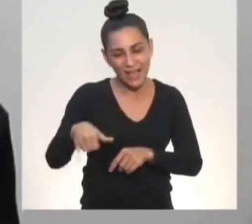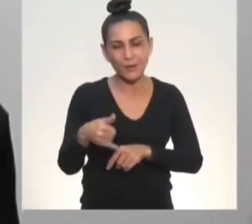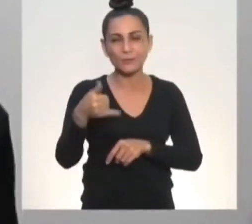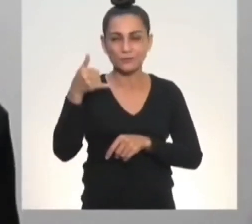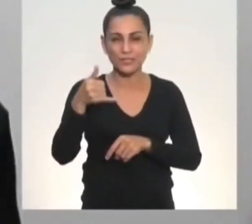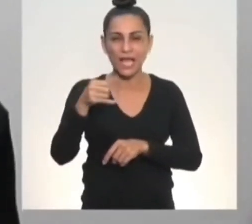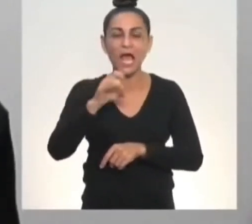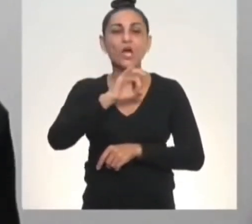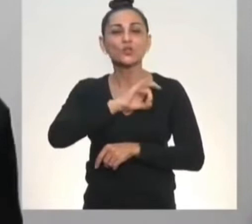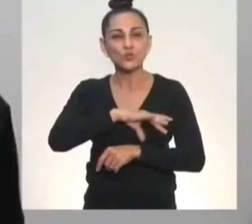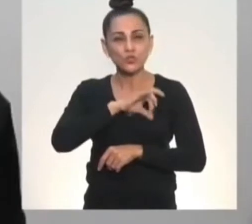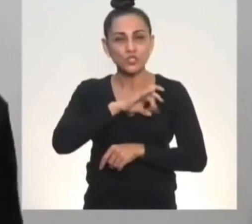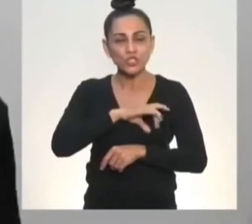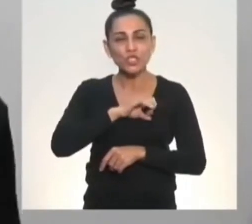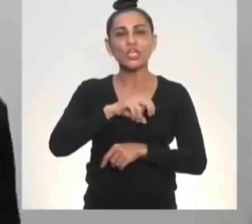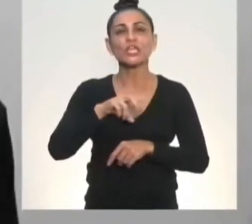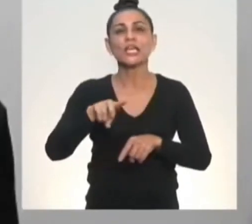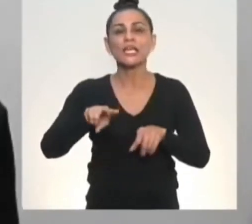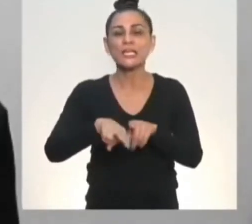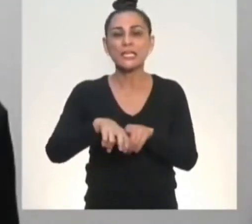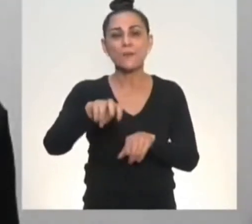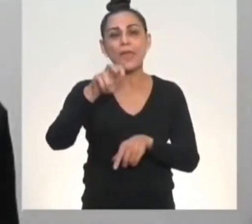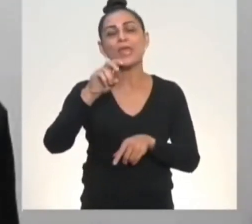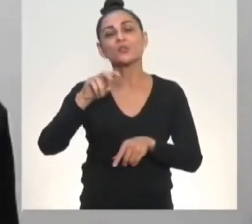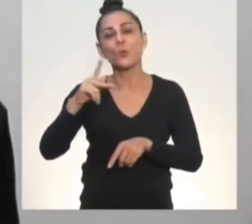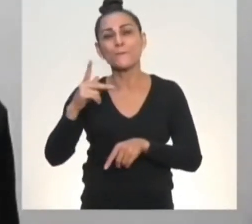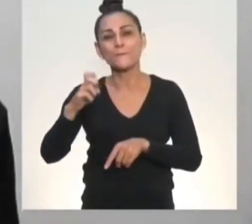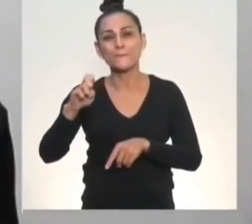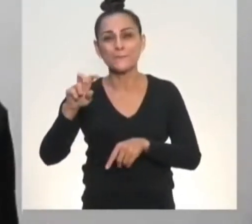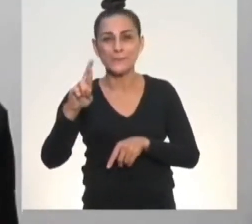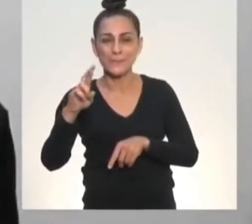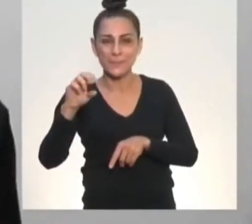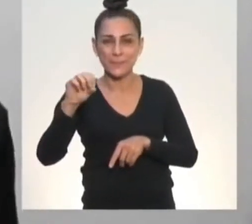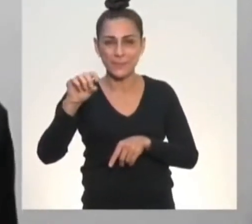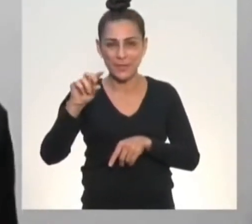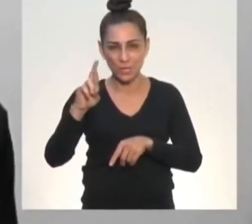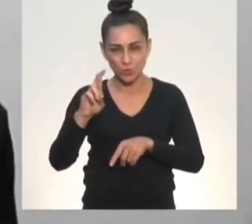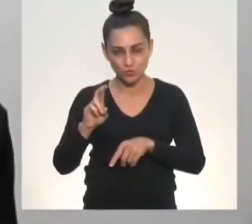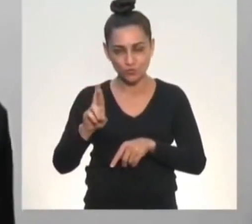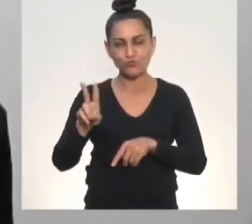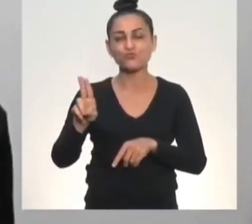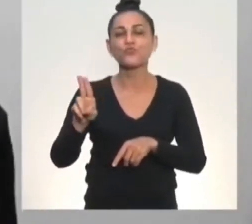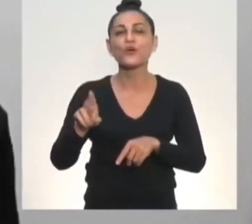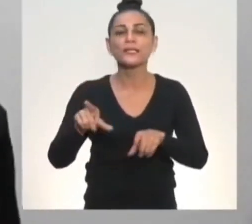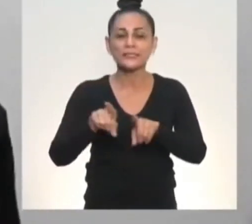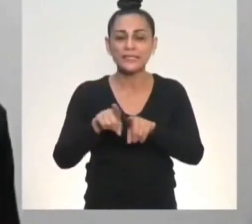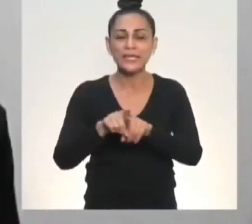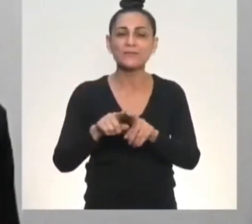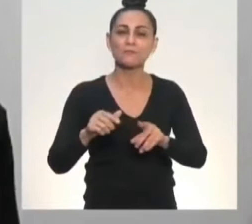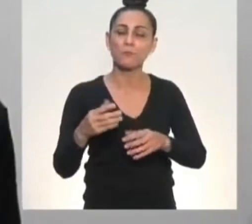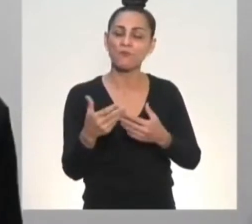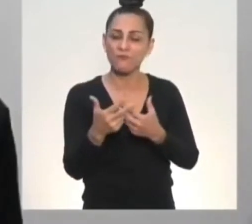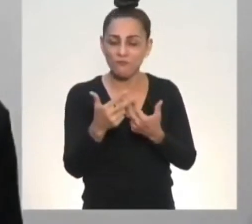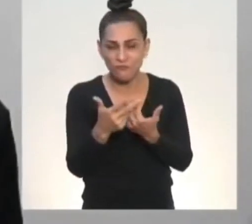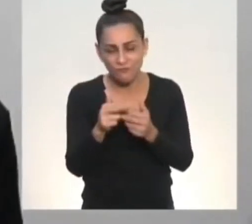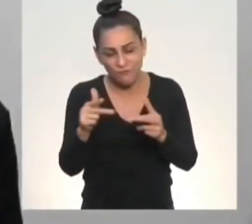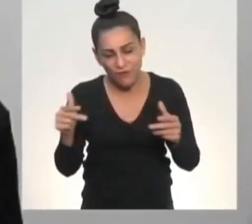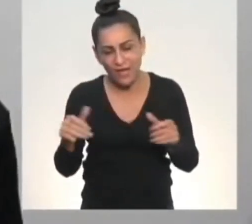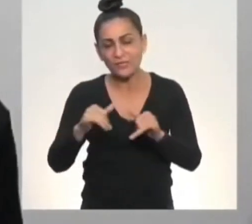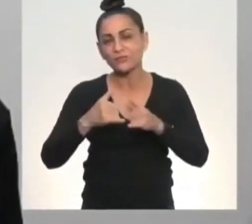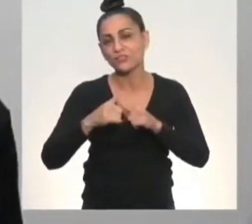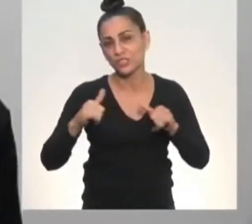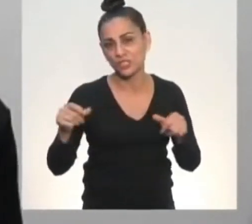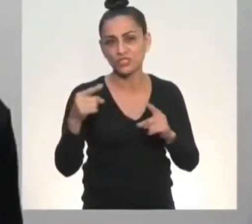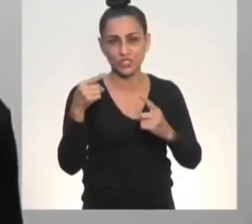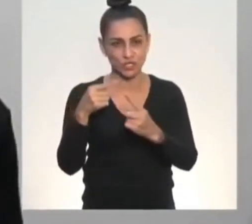no Chile, no Peru, existem muito aproveitamento de energia geotérmica, isso falando de América do Sul.